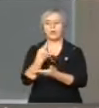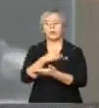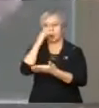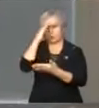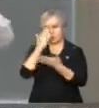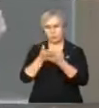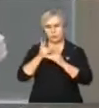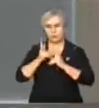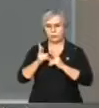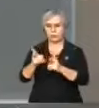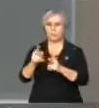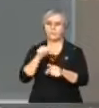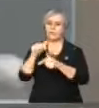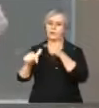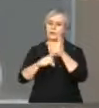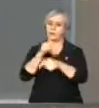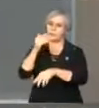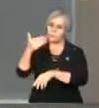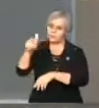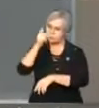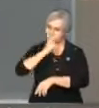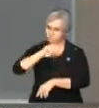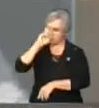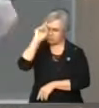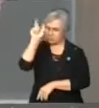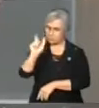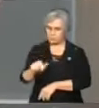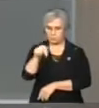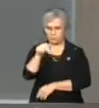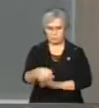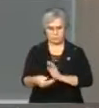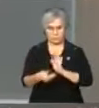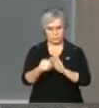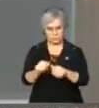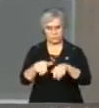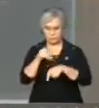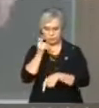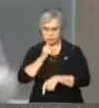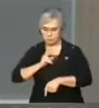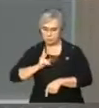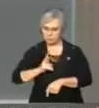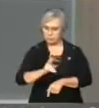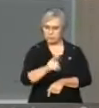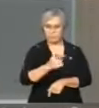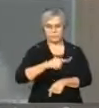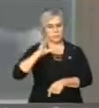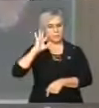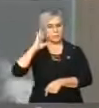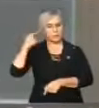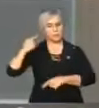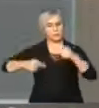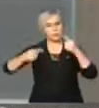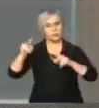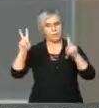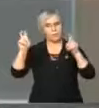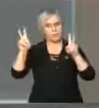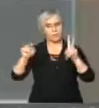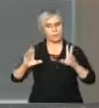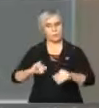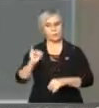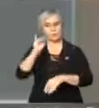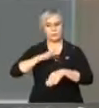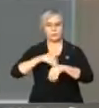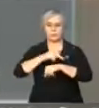confiando na condução de Vossa Excelência para que nós possamos ter aqui, deliberar matérias que o Brasil precisa